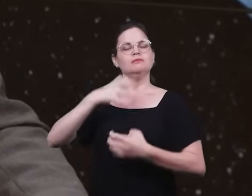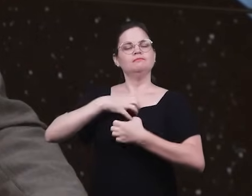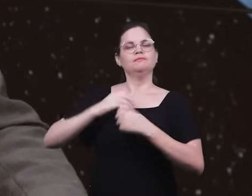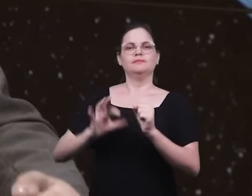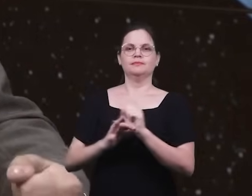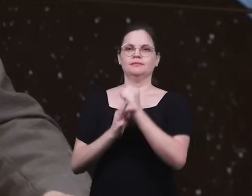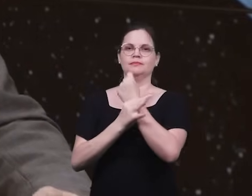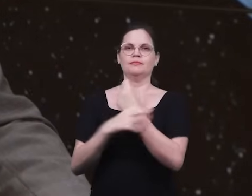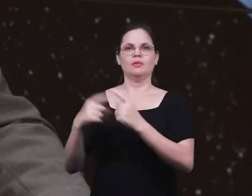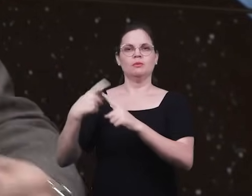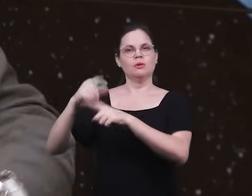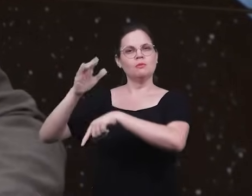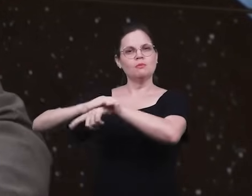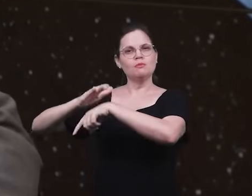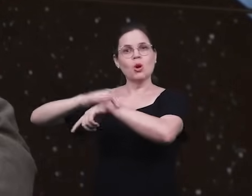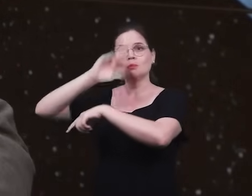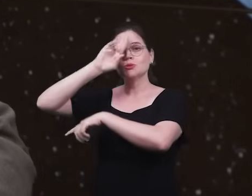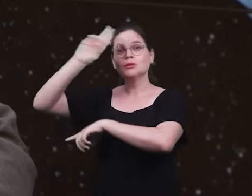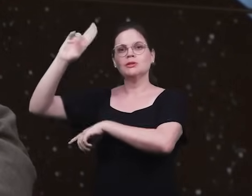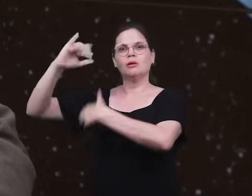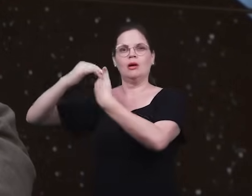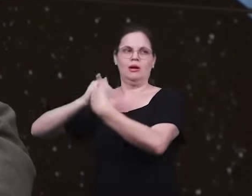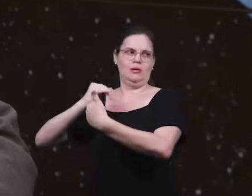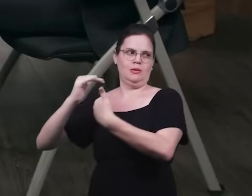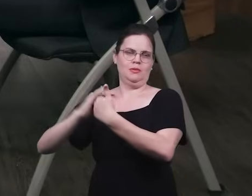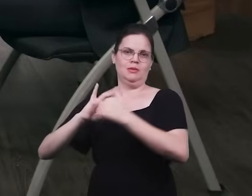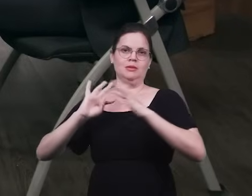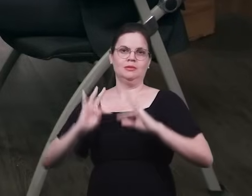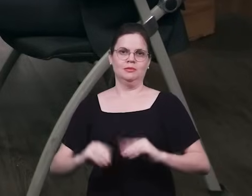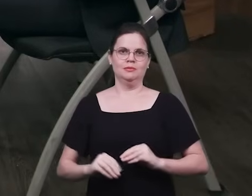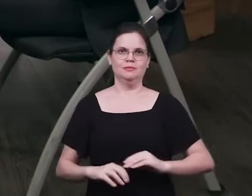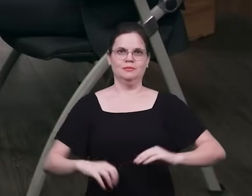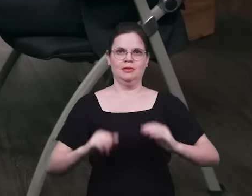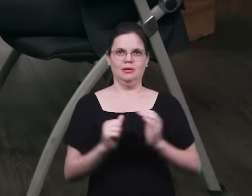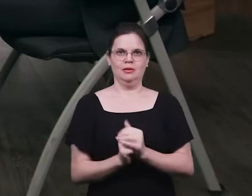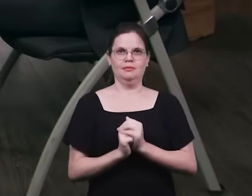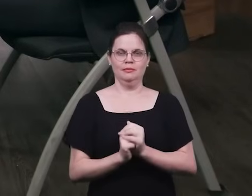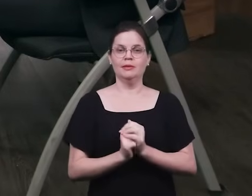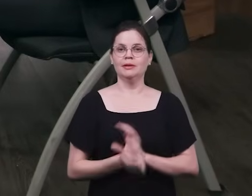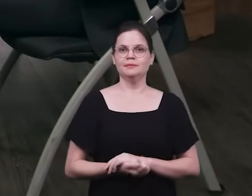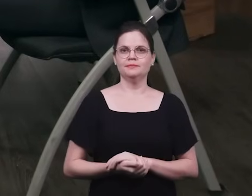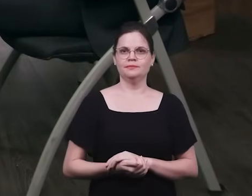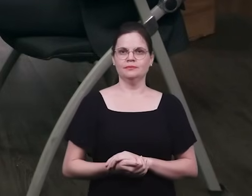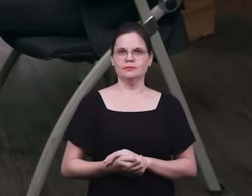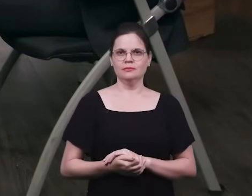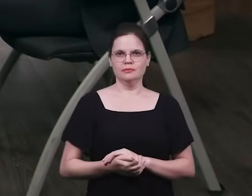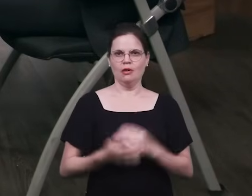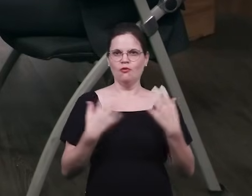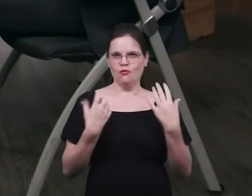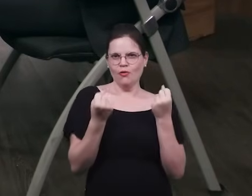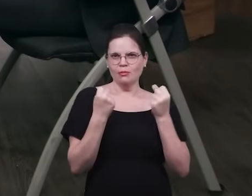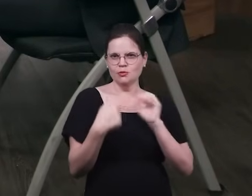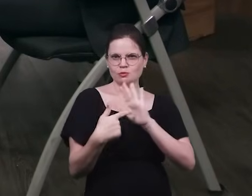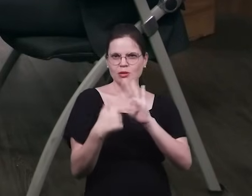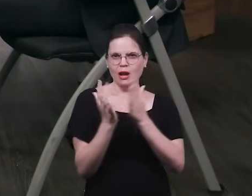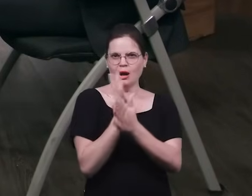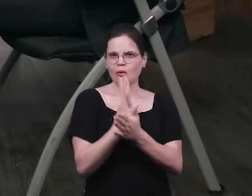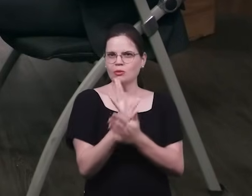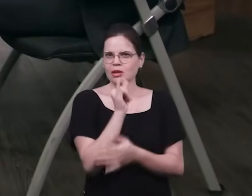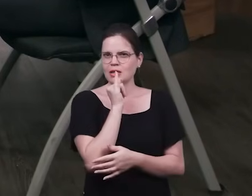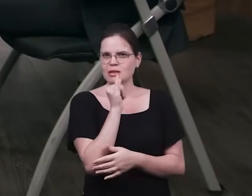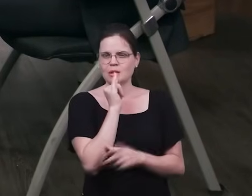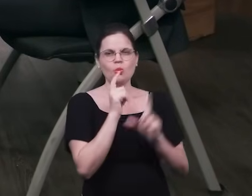orientação do senhor para as nossas vidas Amém vamos tentar trazer alguns exemplos do que podem ser essas